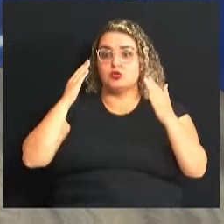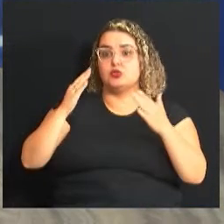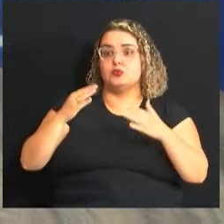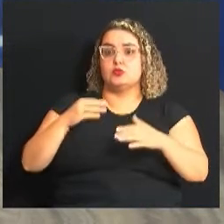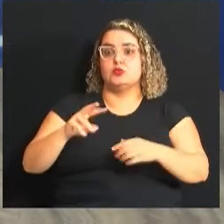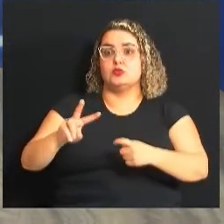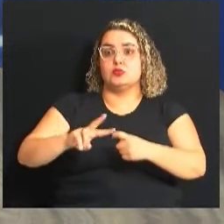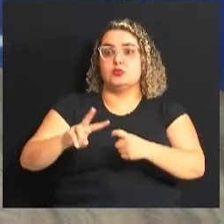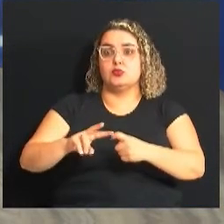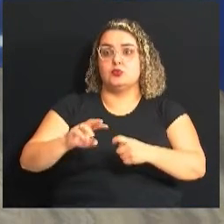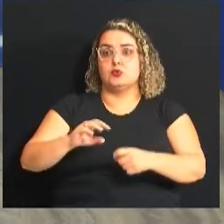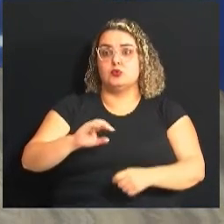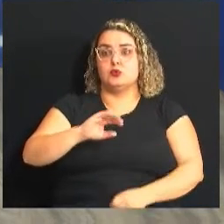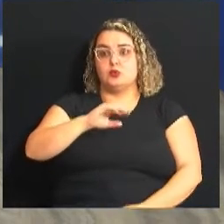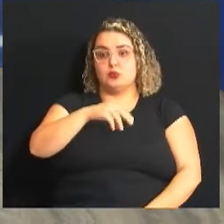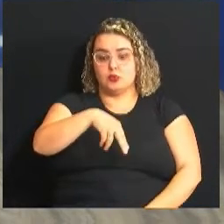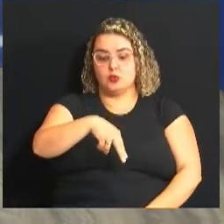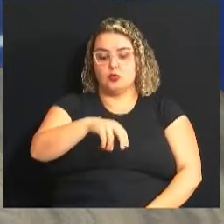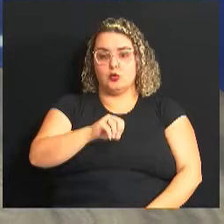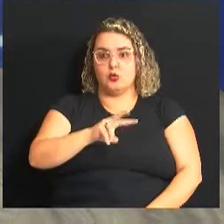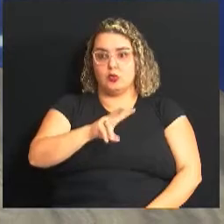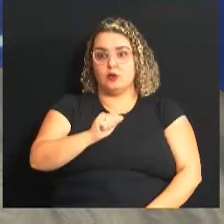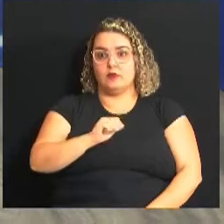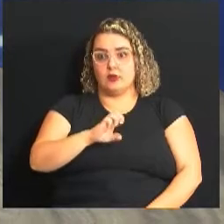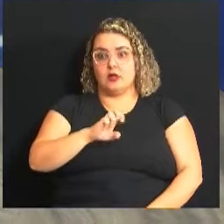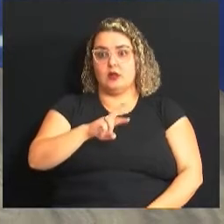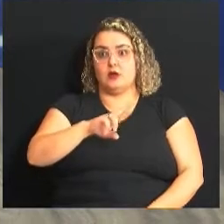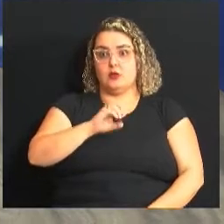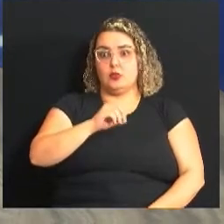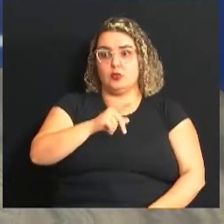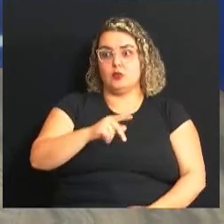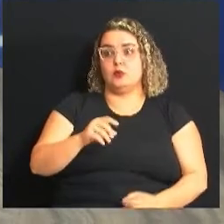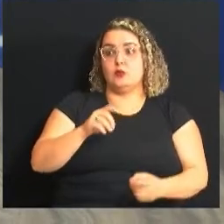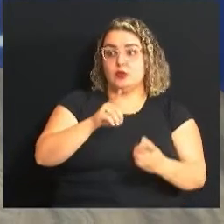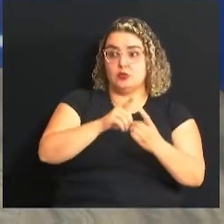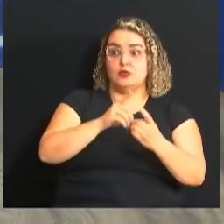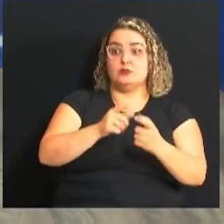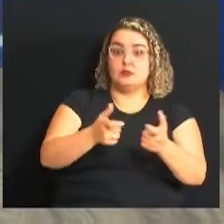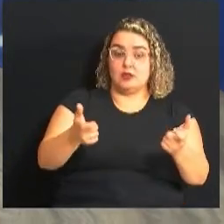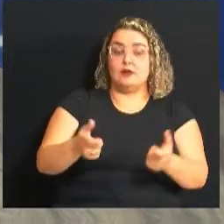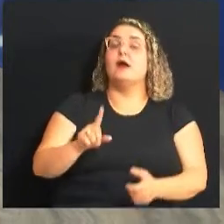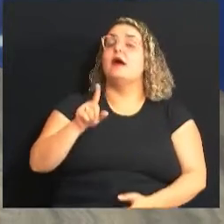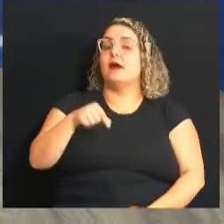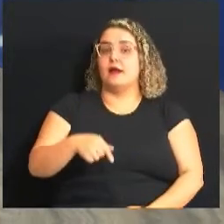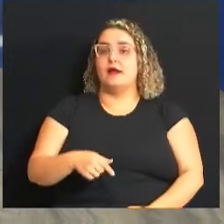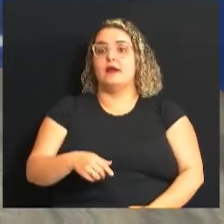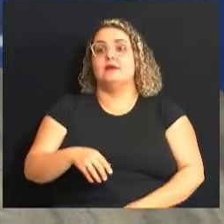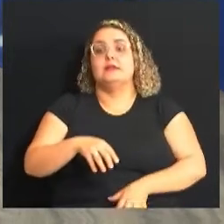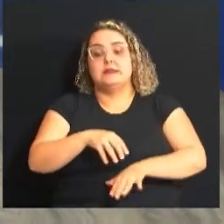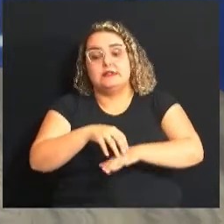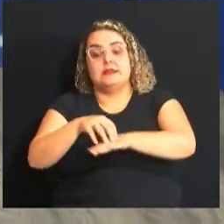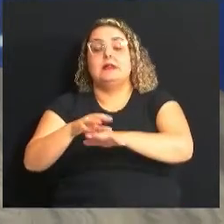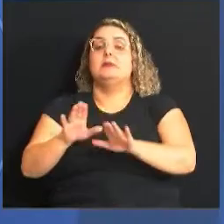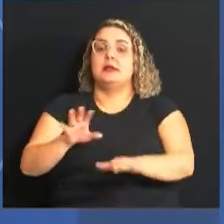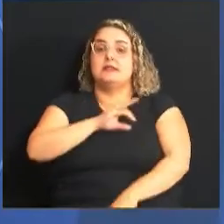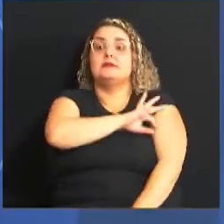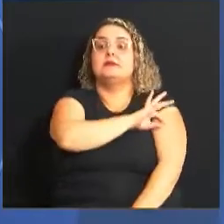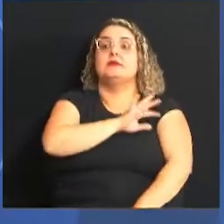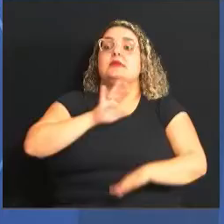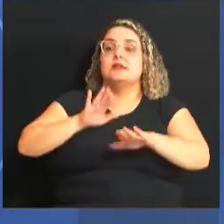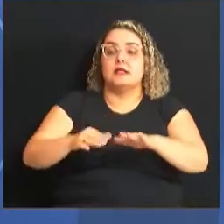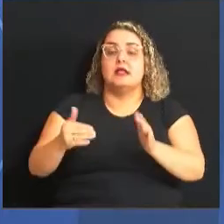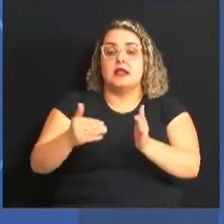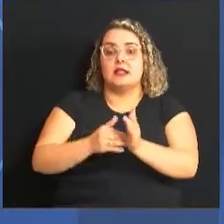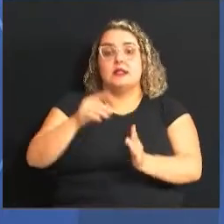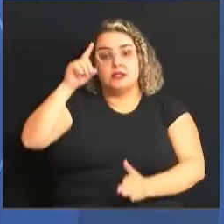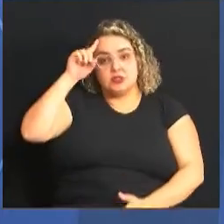Nova Europa, porque o número de atendimentos está muito alto, né? Já estava prevendo que ela iria sair, mas olha, a prefeitura decidiu que até dia 29